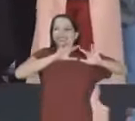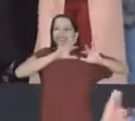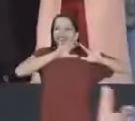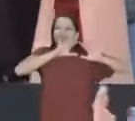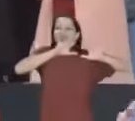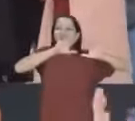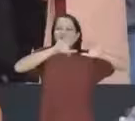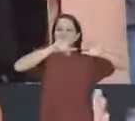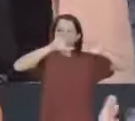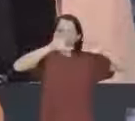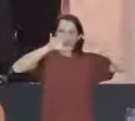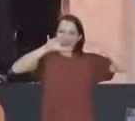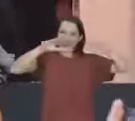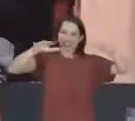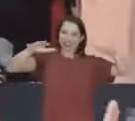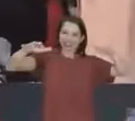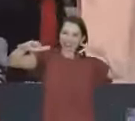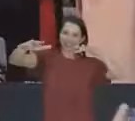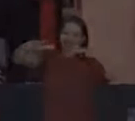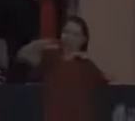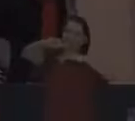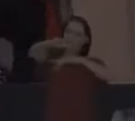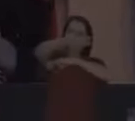estrela. Lindo Curitiba.